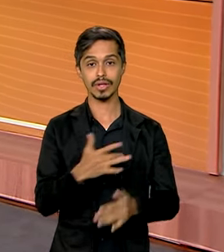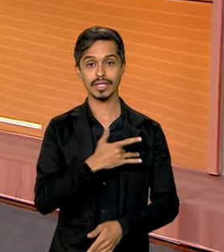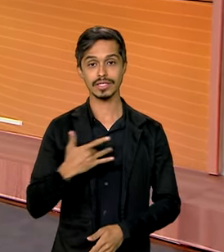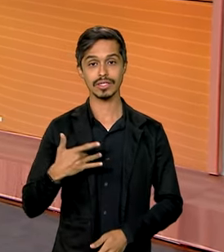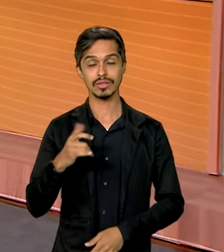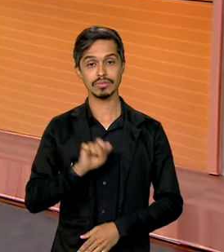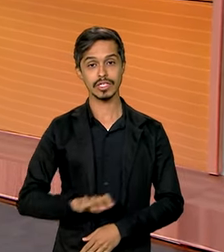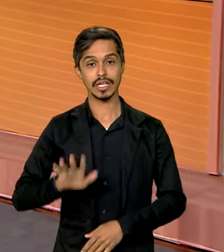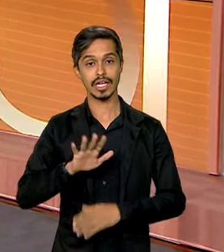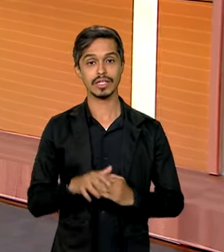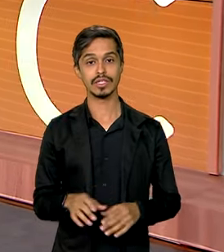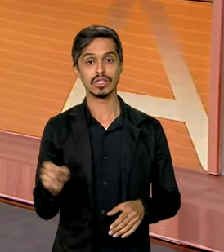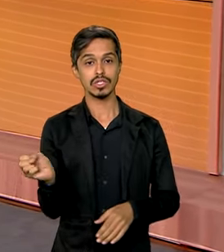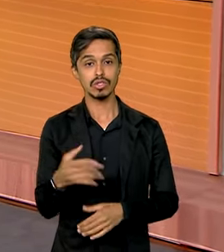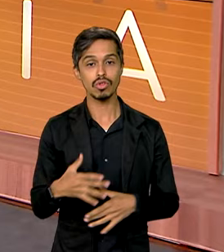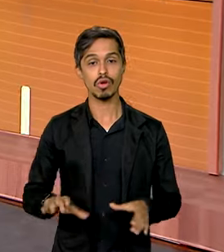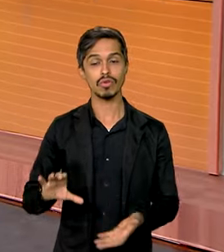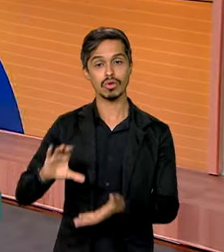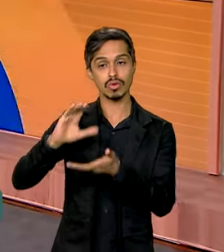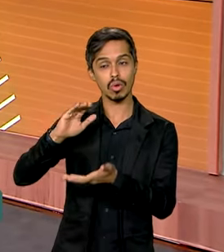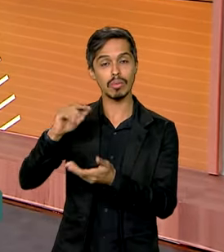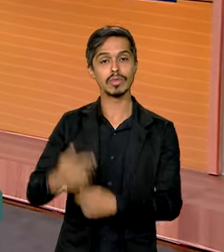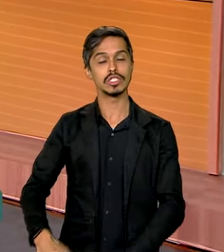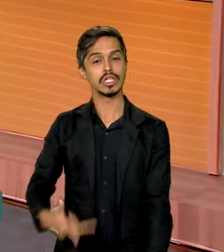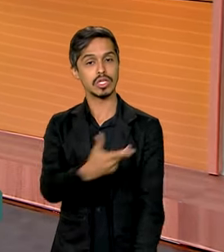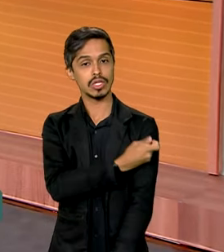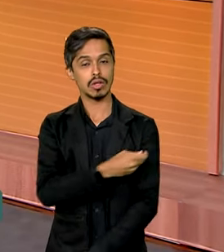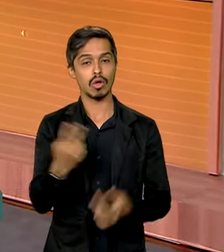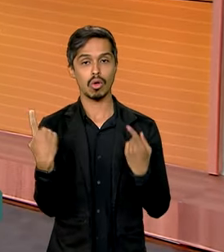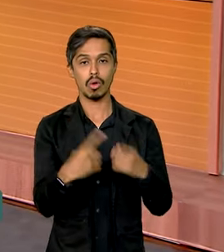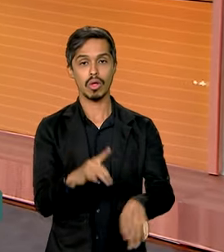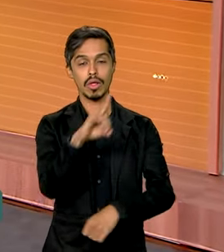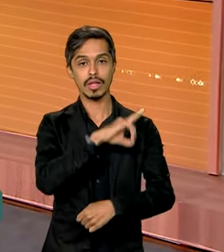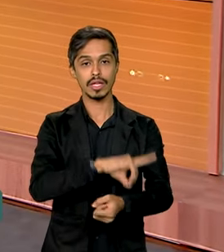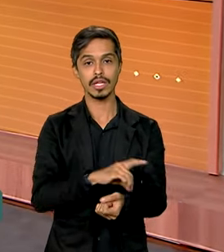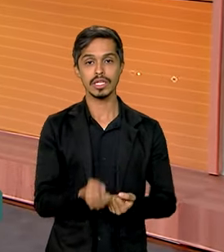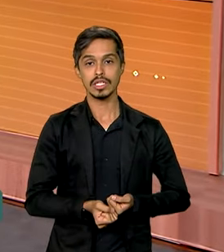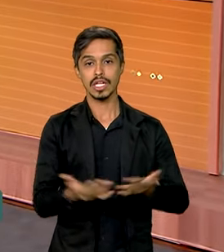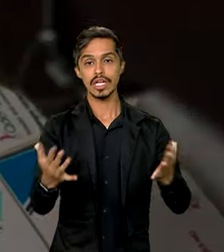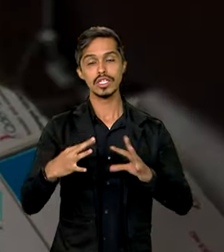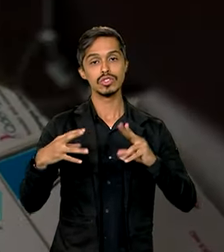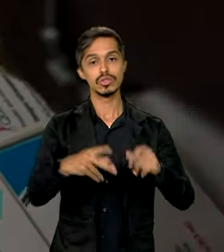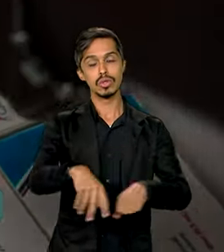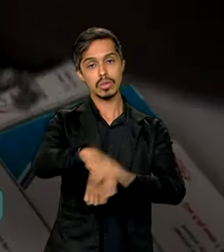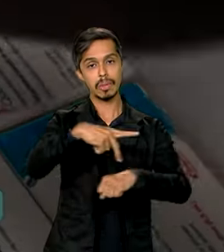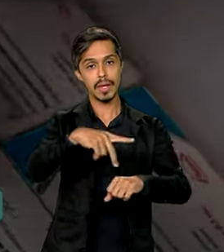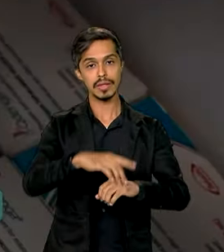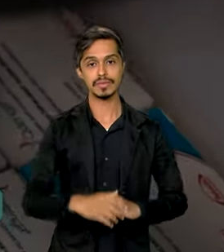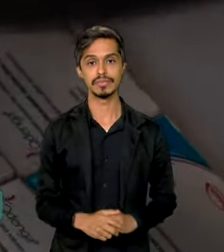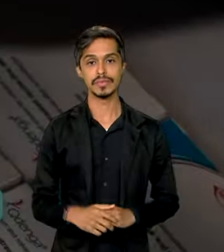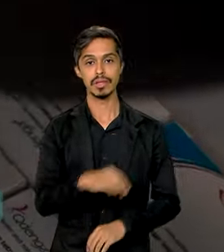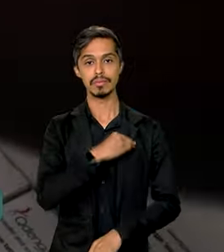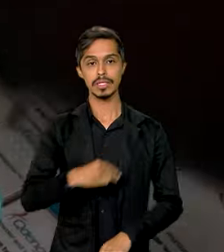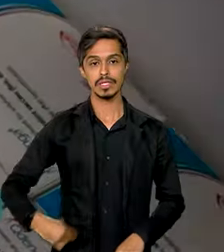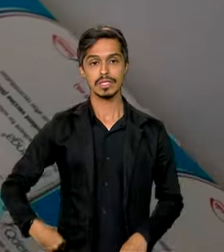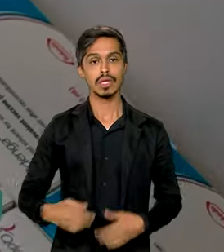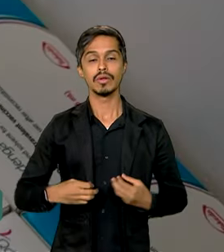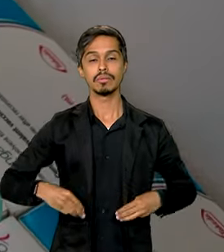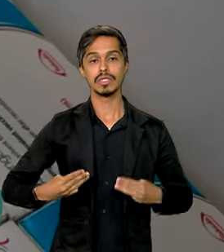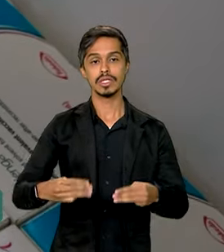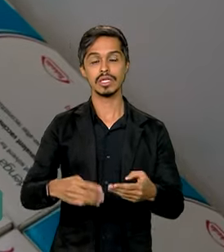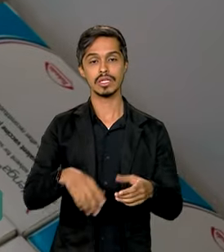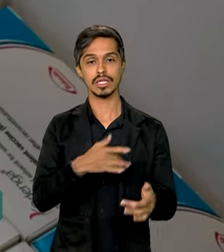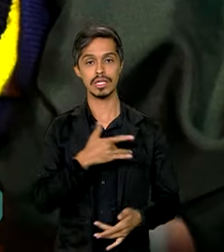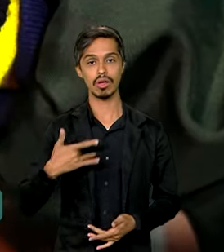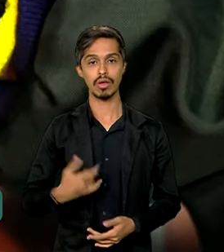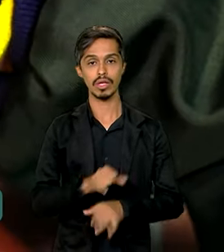saúde. Tem nova remessa de vacinas da dengue que serão distribuídas em todo o país. O Ministério da Saúde anunciou a entrega